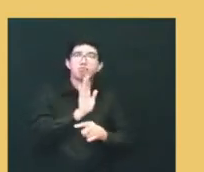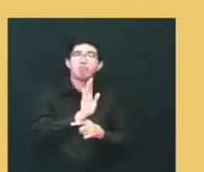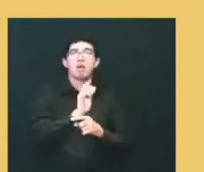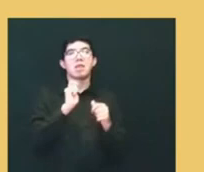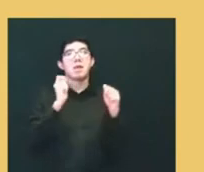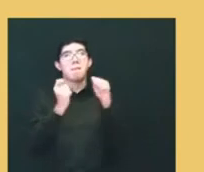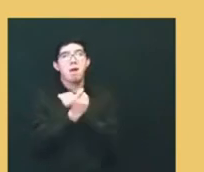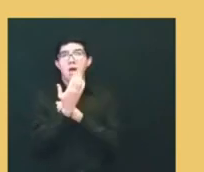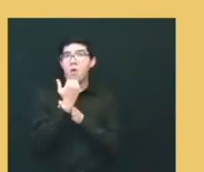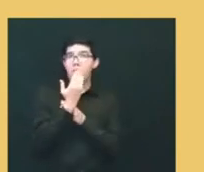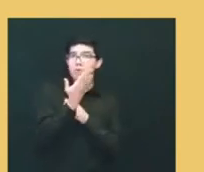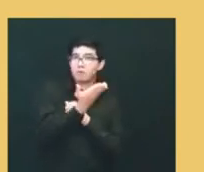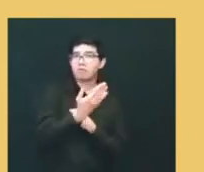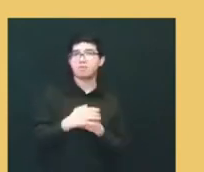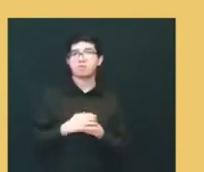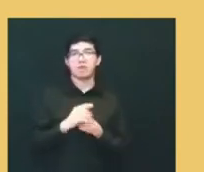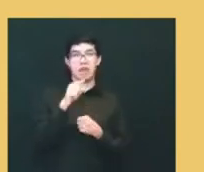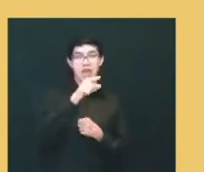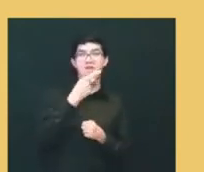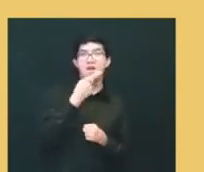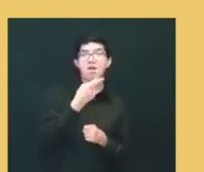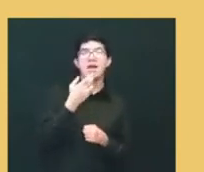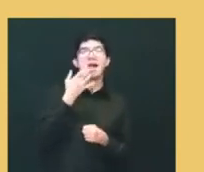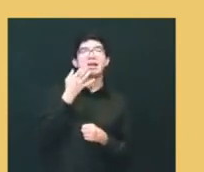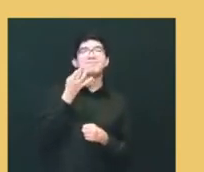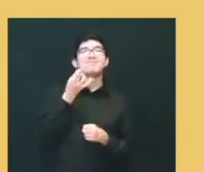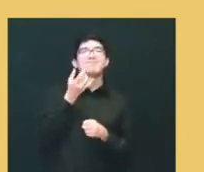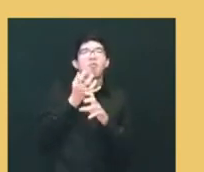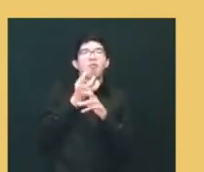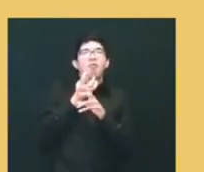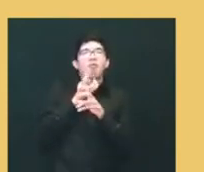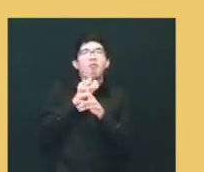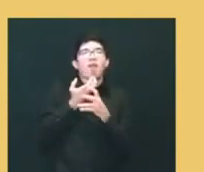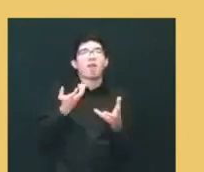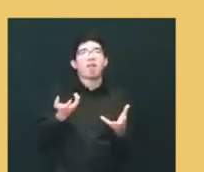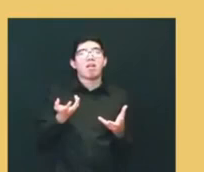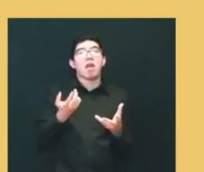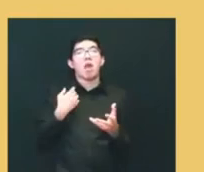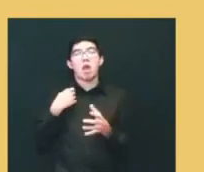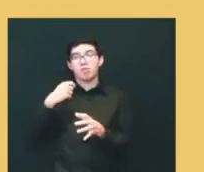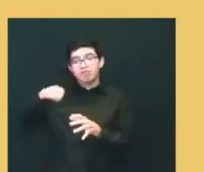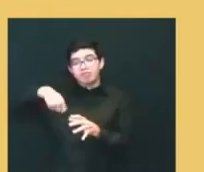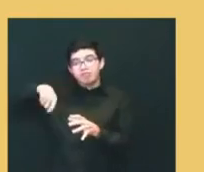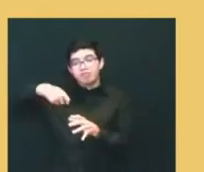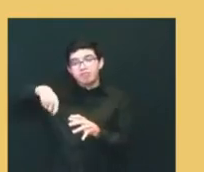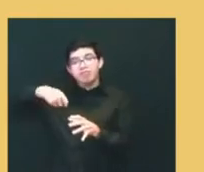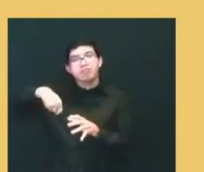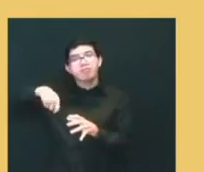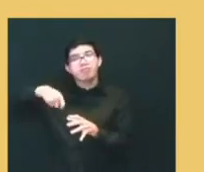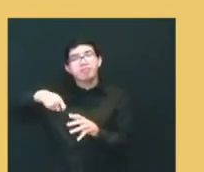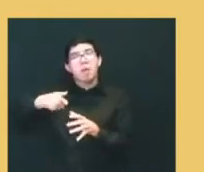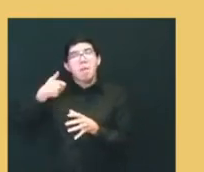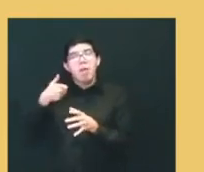alimentação. Ele diz que a boca está muito seca, então vou fazer uma comida mais molhada para ele tolerar melhor.